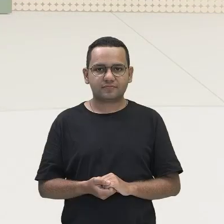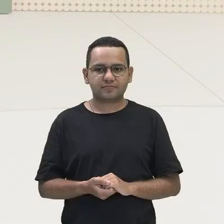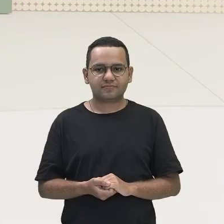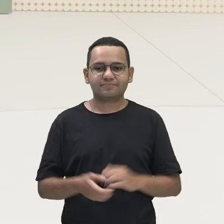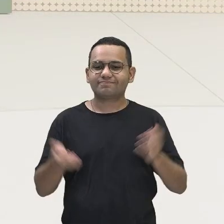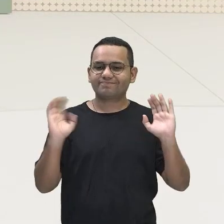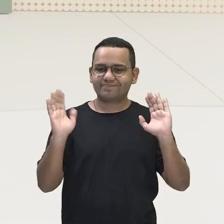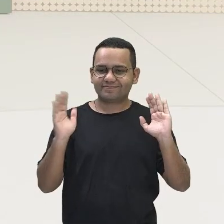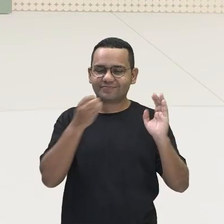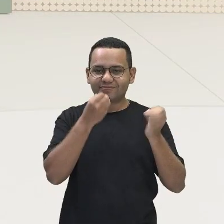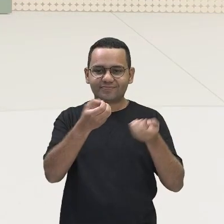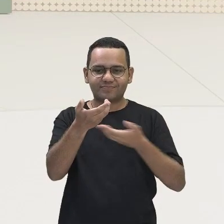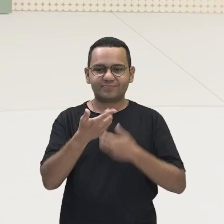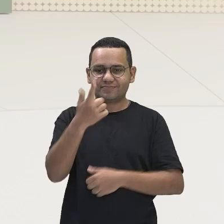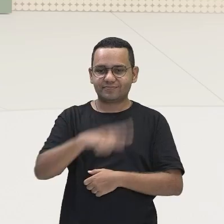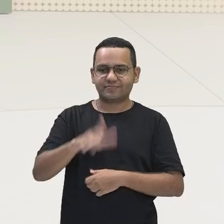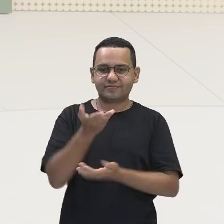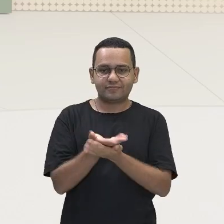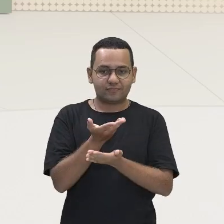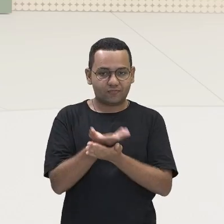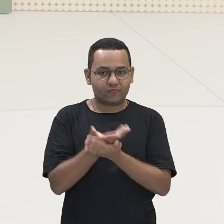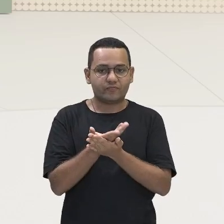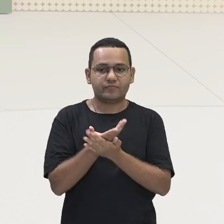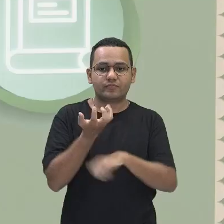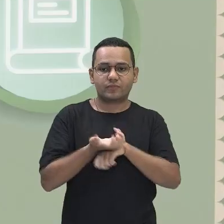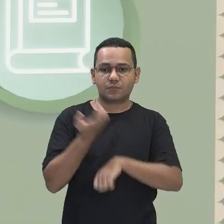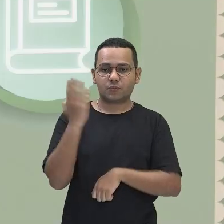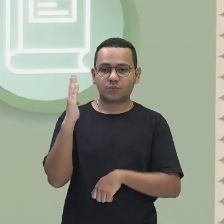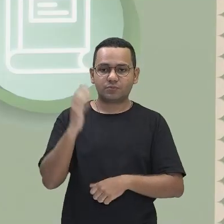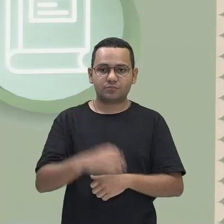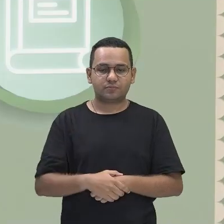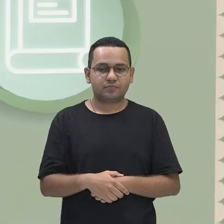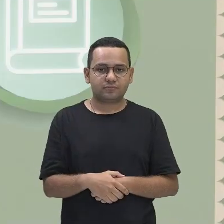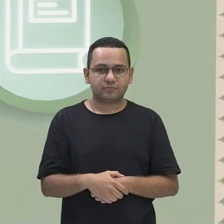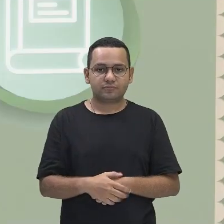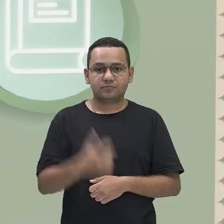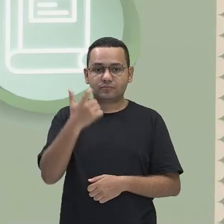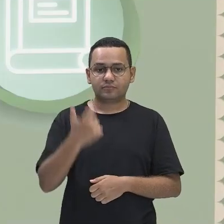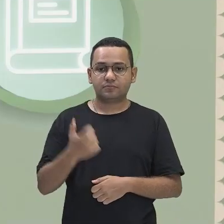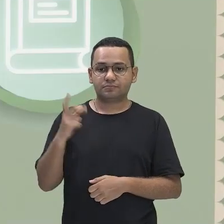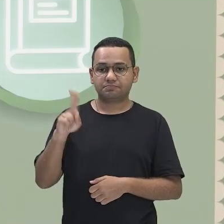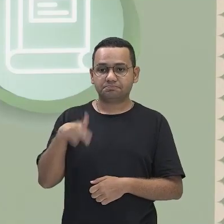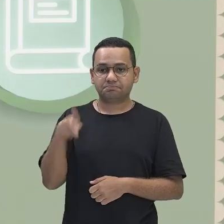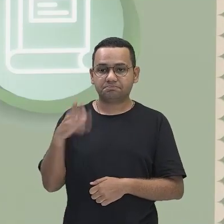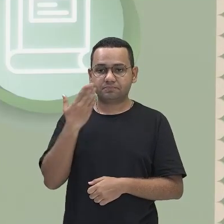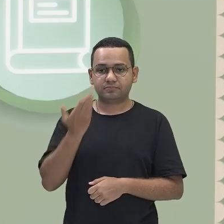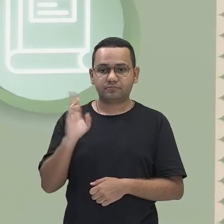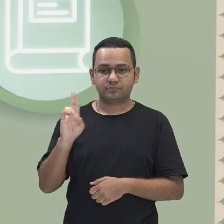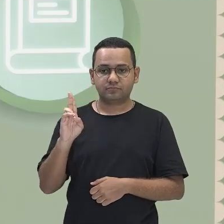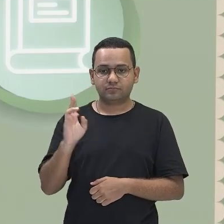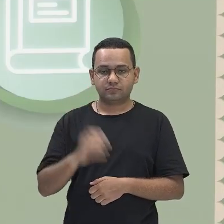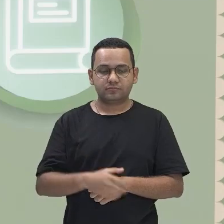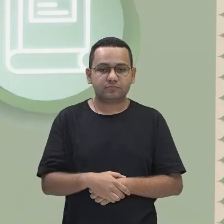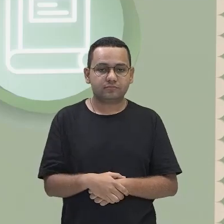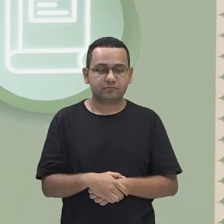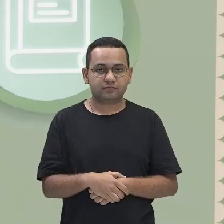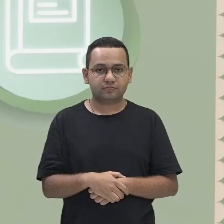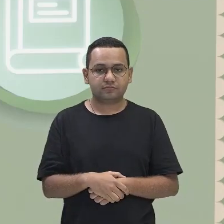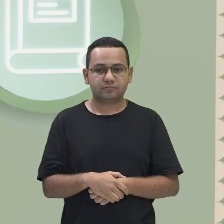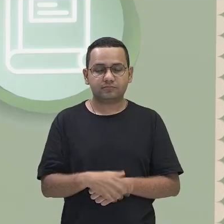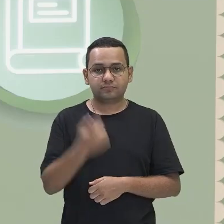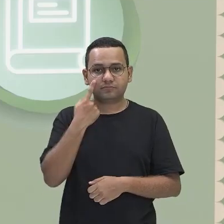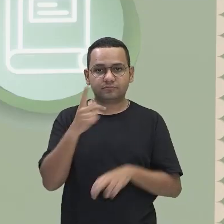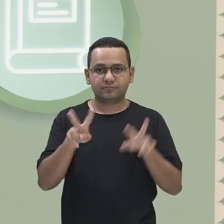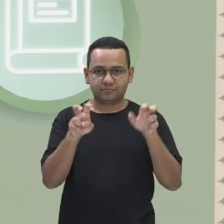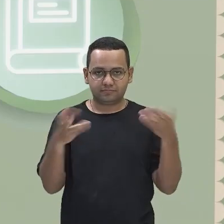Olá, sejam bem-vindos aí para a nossa aula de Biologia. Eu sou o professor Daisson Jardim e vamos ver aí o que